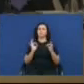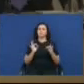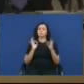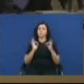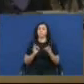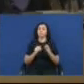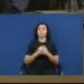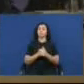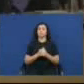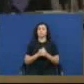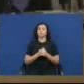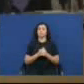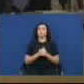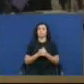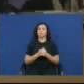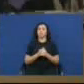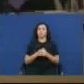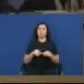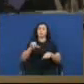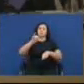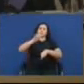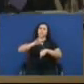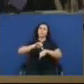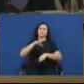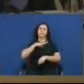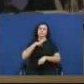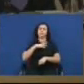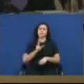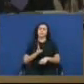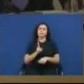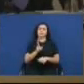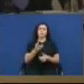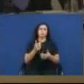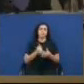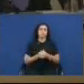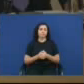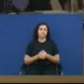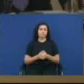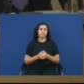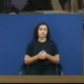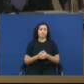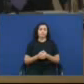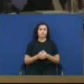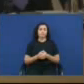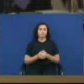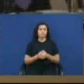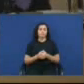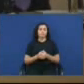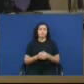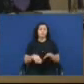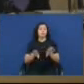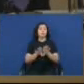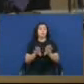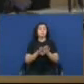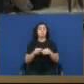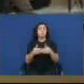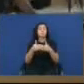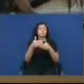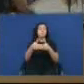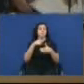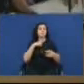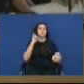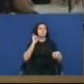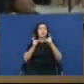problema que tem no centro da cidade. Inclusive, eu fiz uma indicação e vou ter uma reunião com